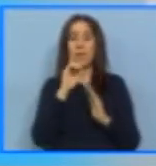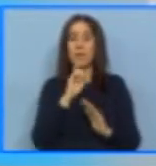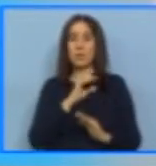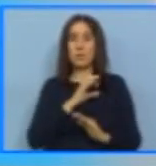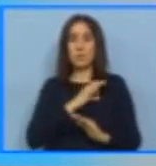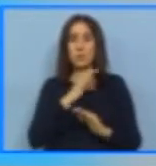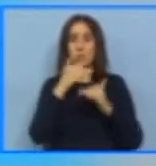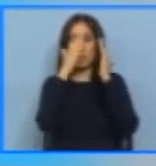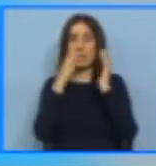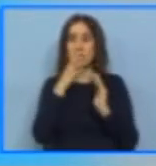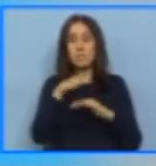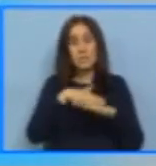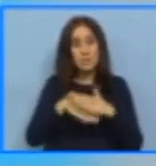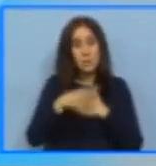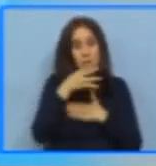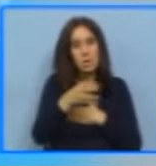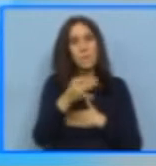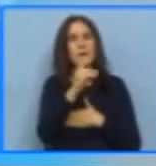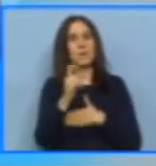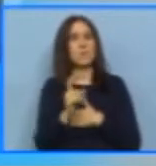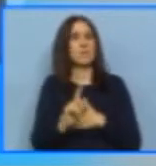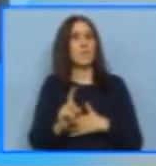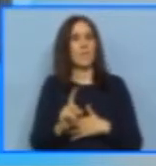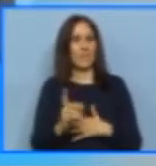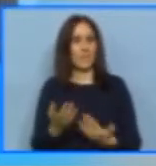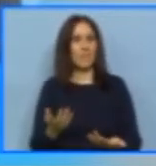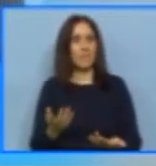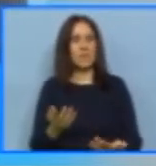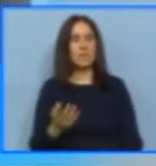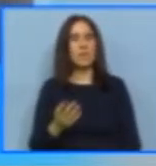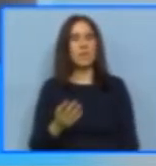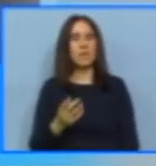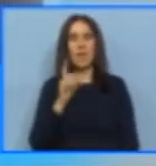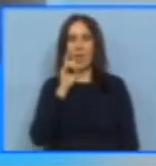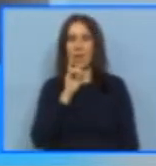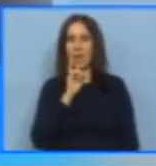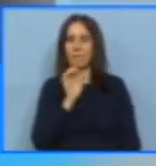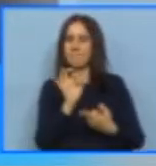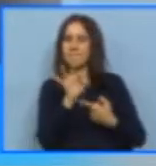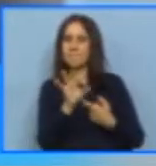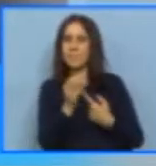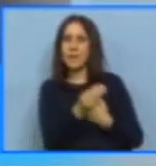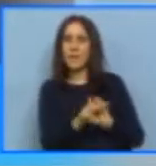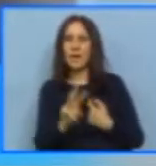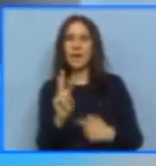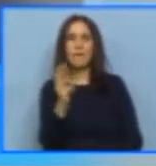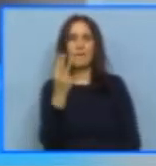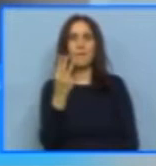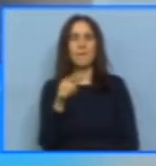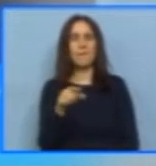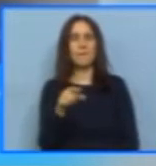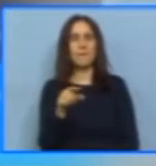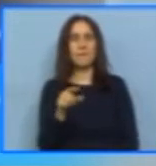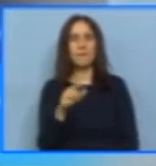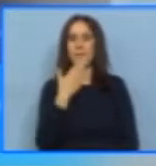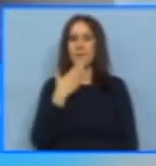vos digo, haverá paz. Se não... E, portanto, as indicações que ela deixou àquelas 3 crianças, isso também é uma faceta que